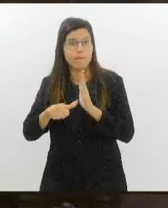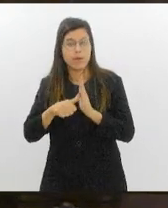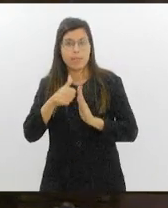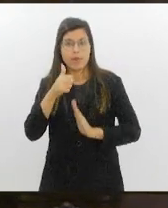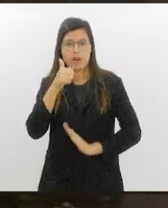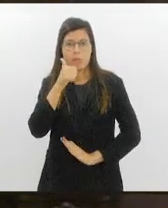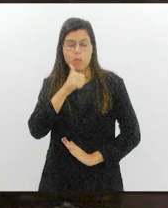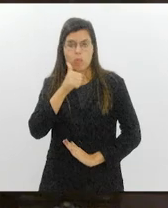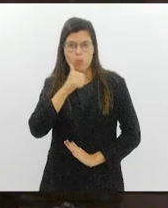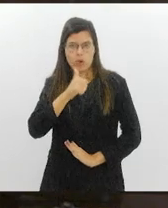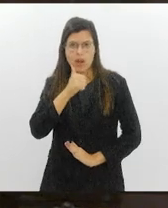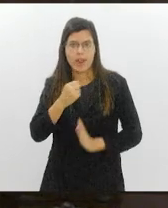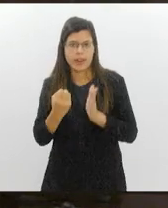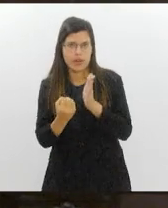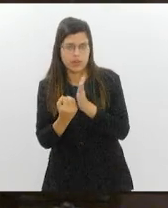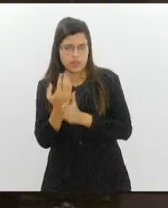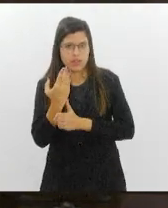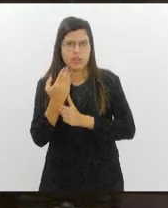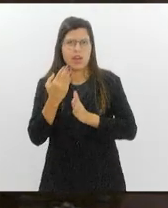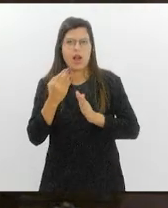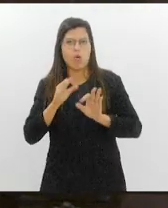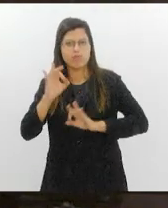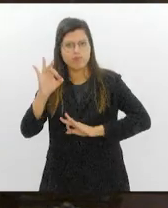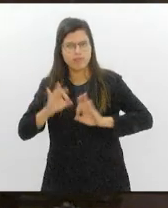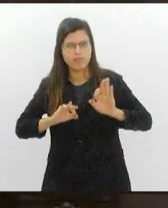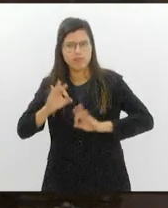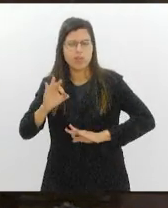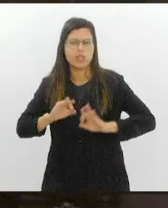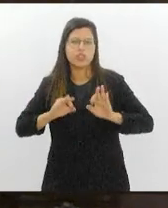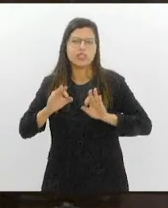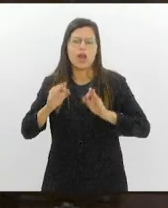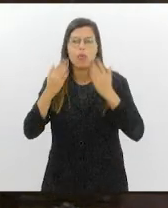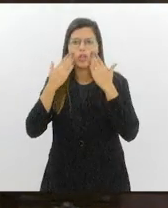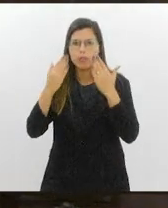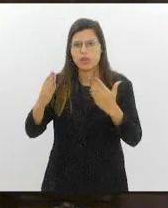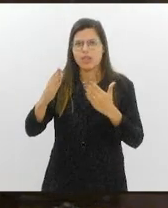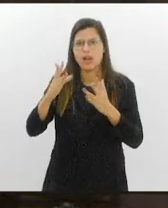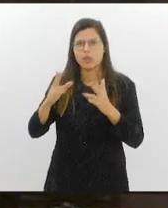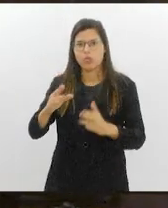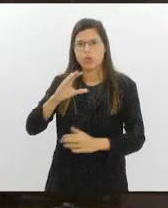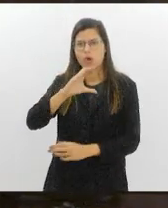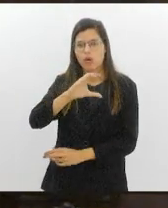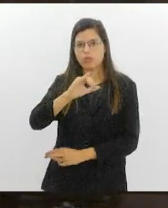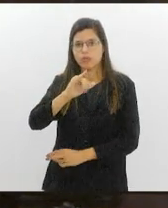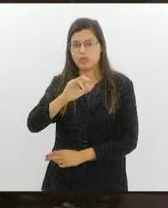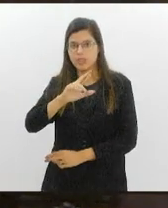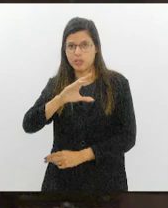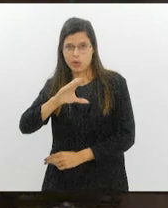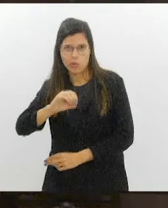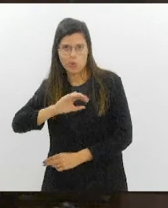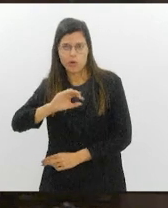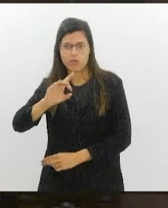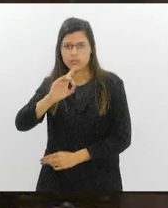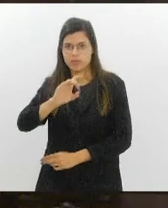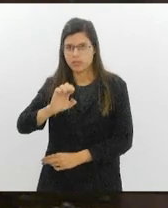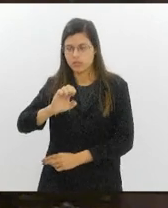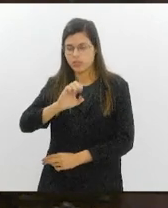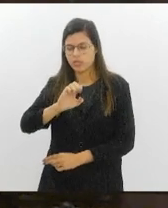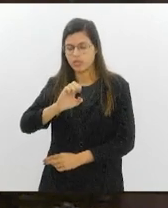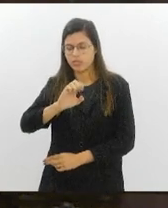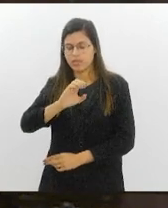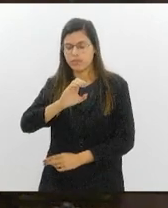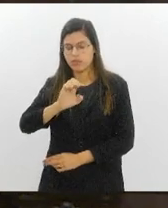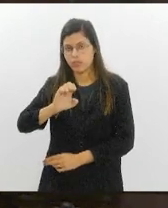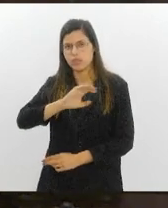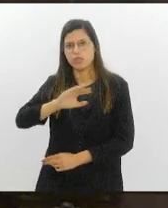criar, a dirigir um espetáculo como o Circo de Soleil. A gente sabe que, né, isso não é pouca coisa. Quando eu vi o nome da Débora Coker